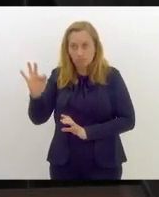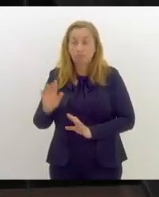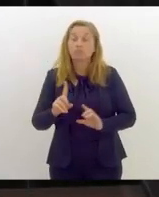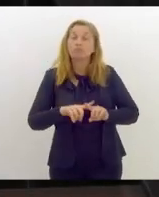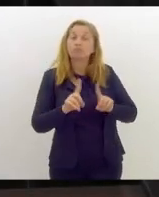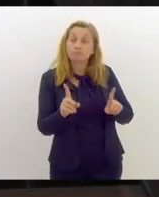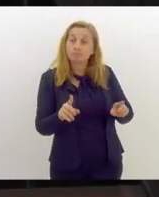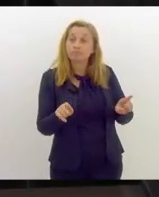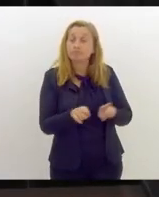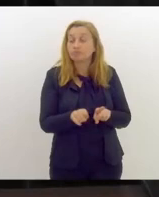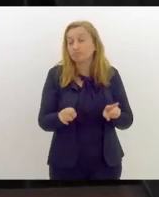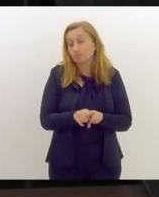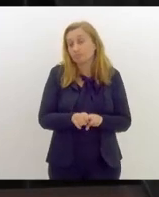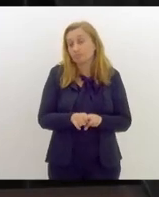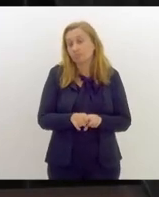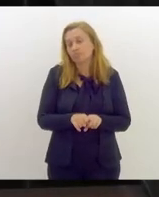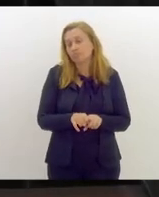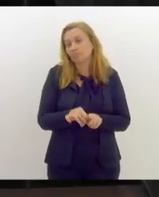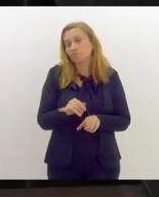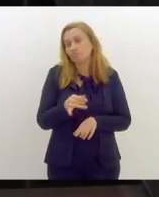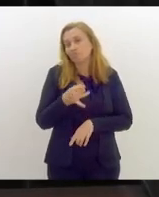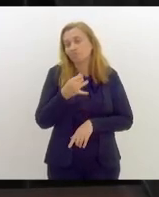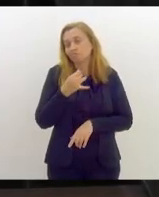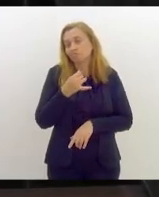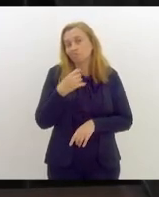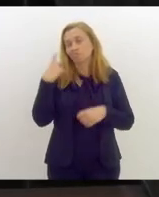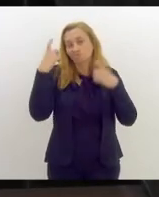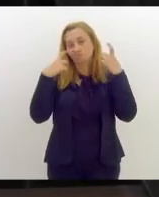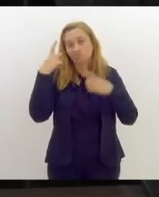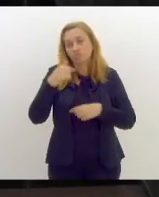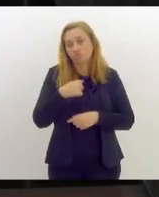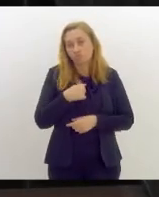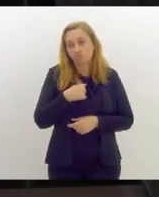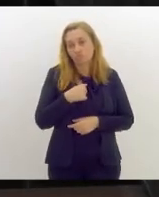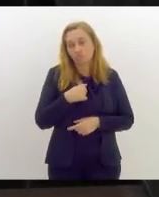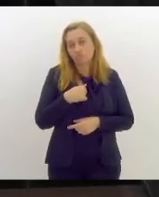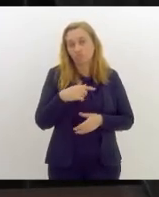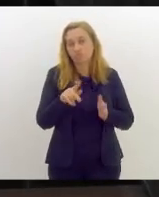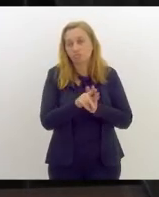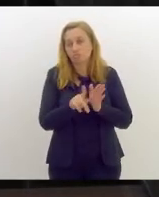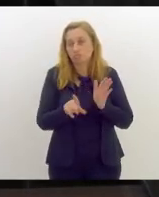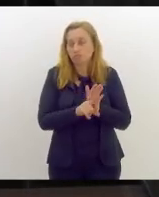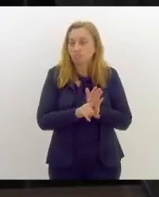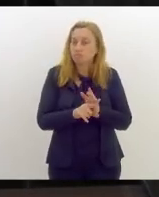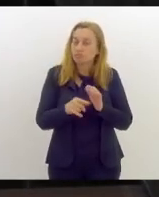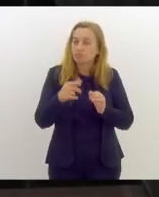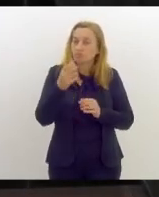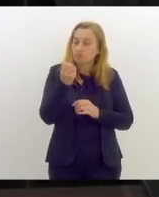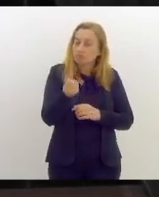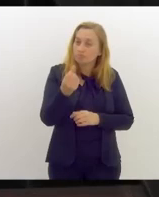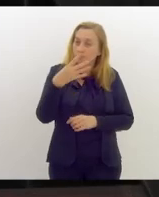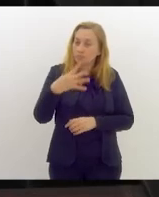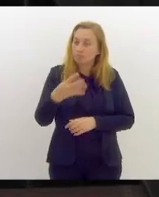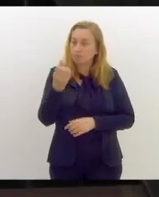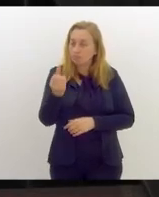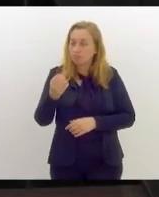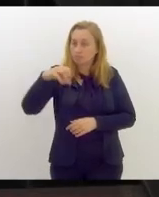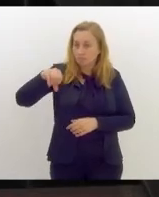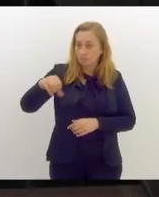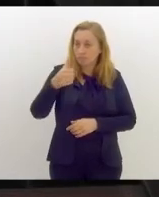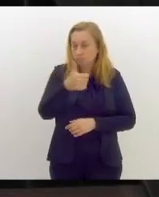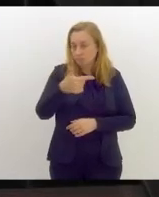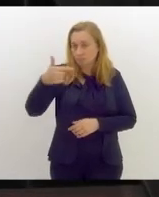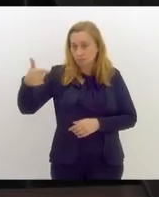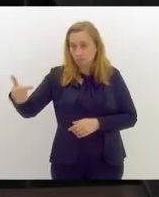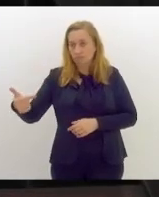também me deixou um tanto quanto preocupada foi o projeto de lei 6469 de 2022